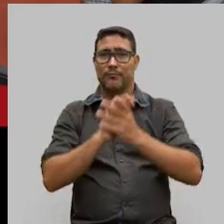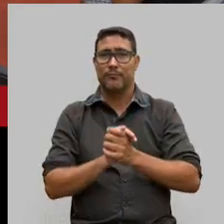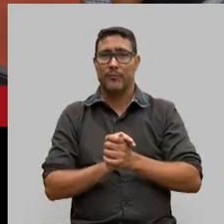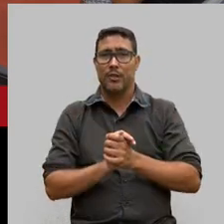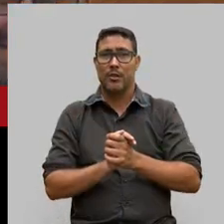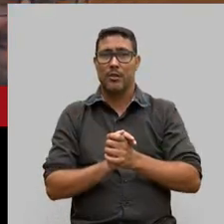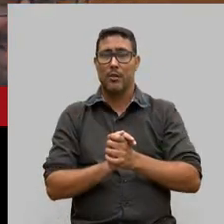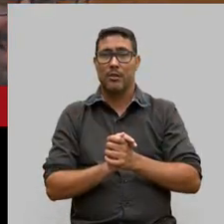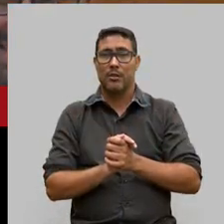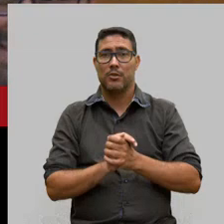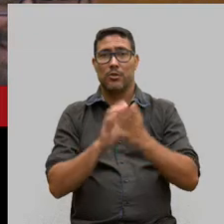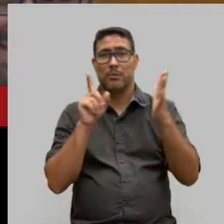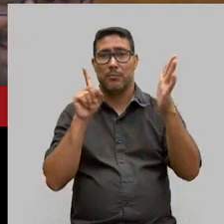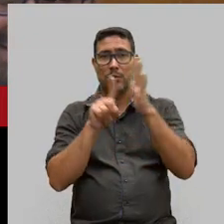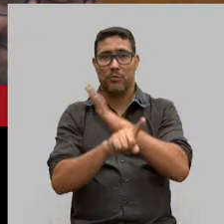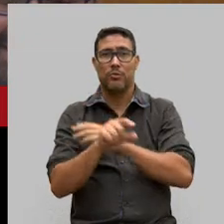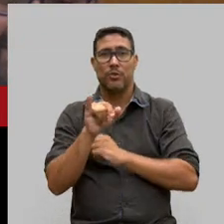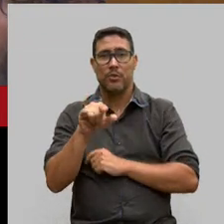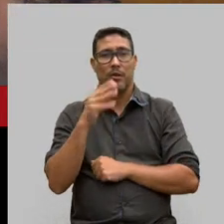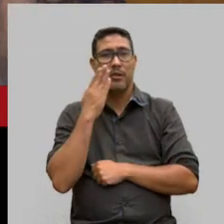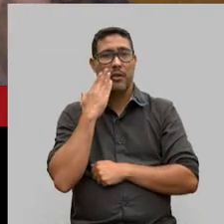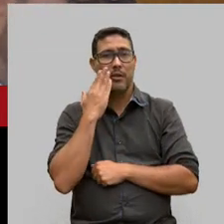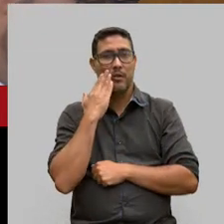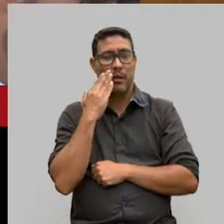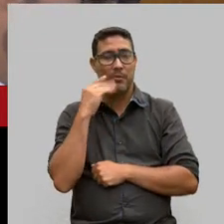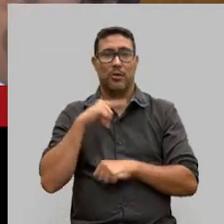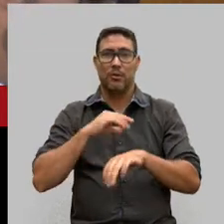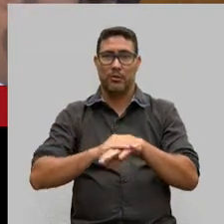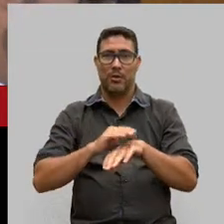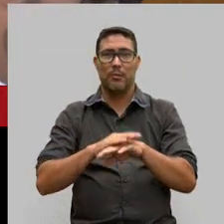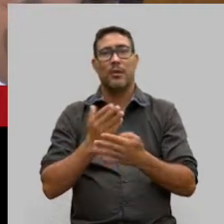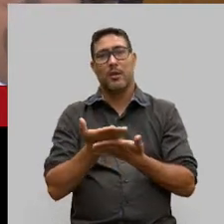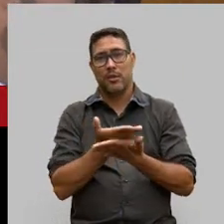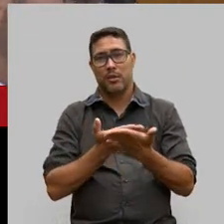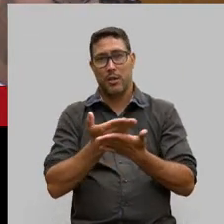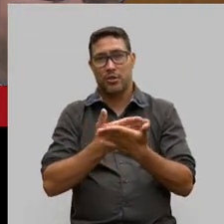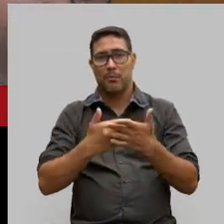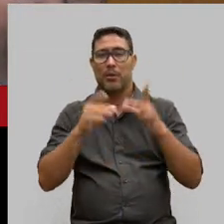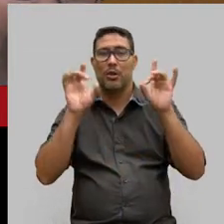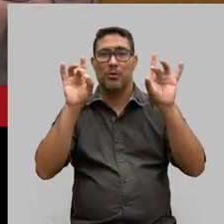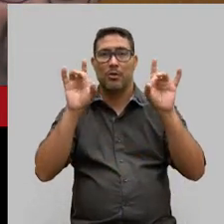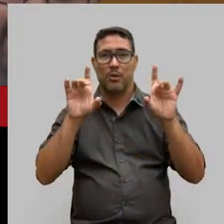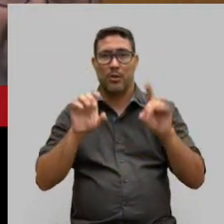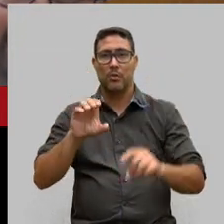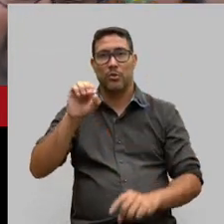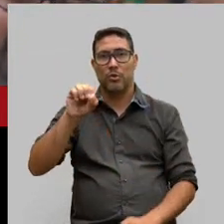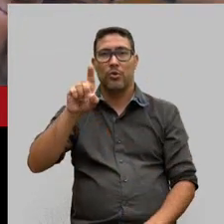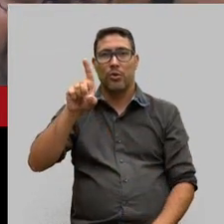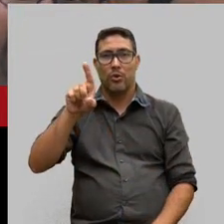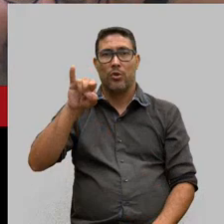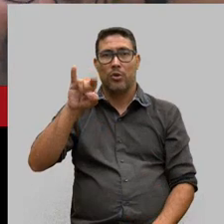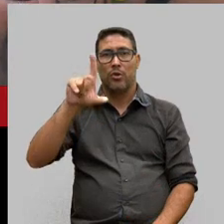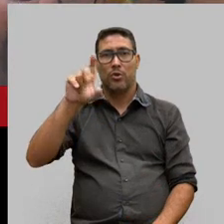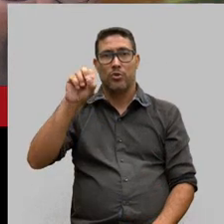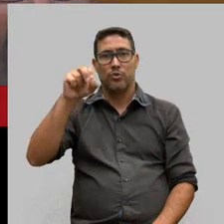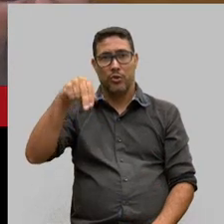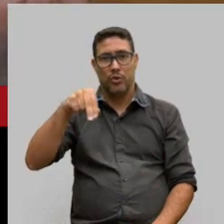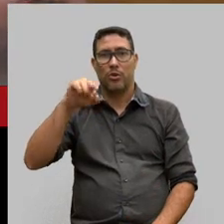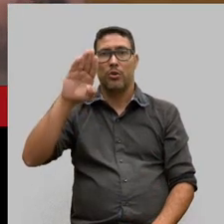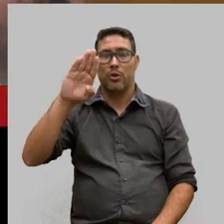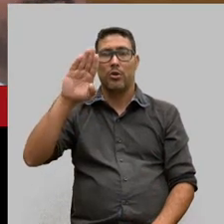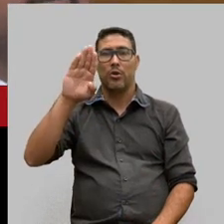pergunta se você sabe porque nós temos esse atendimento especializado no Odilon berin você sabe se eles já estão